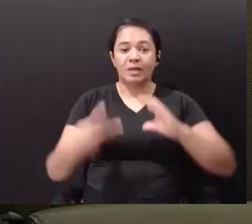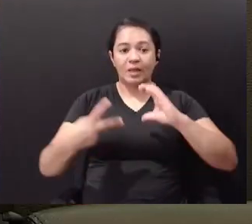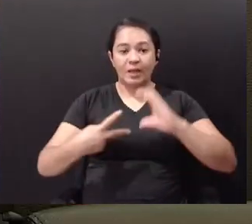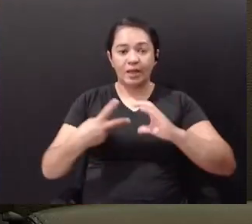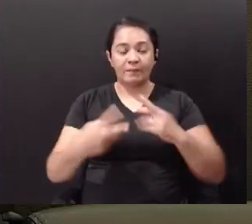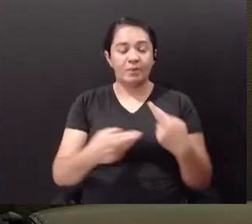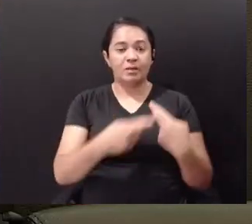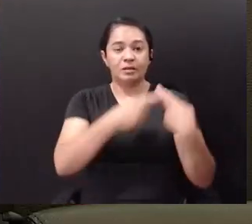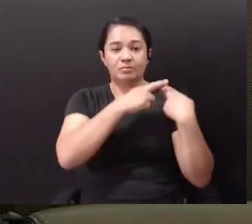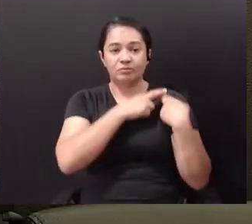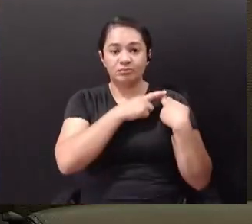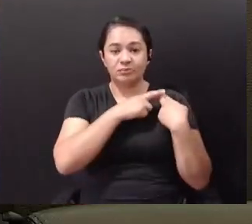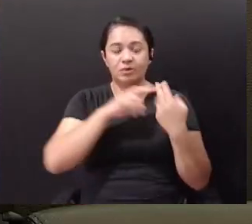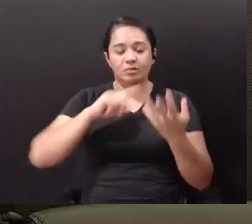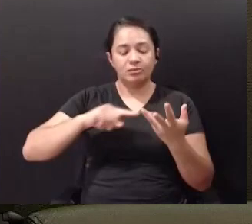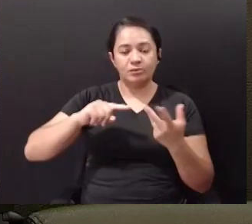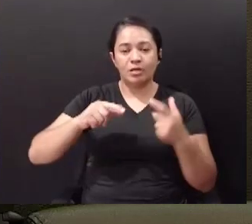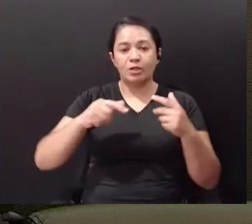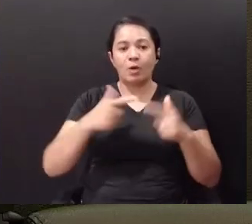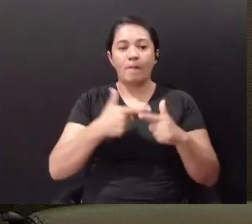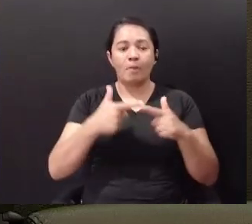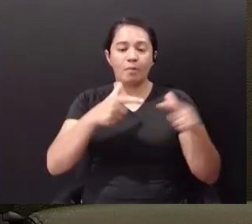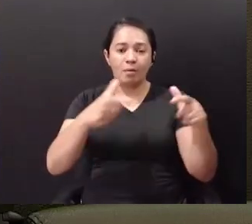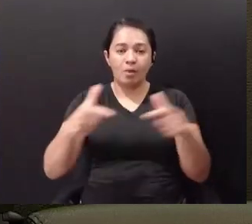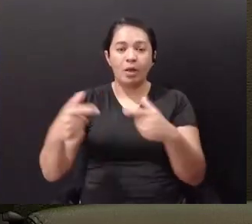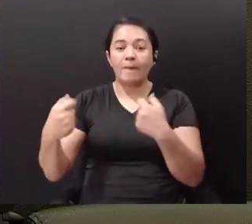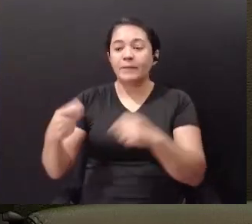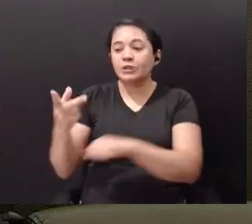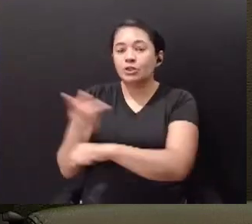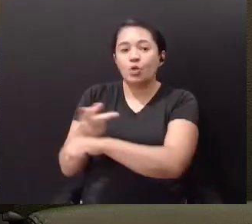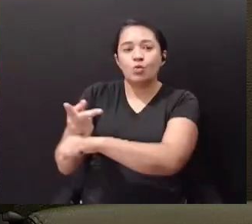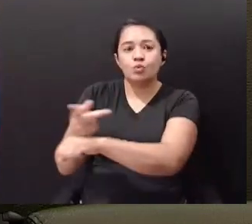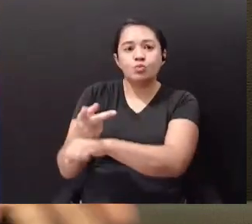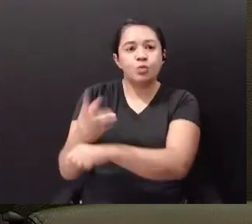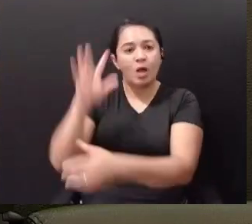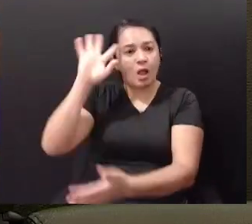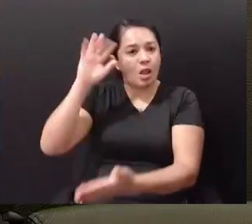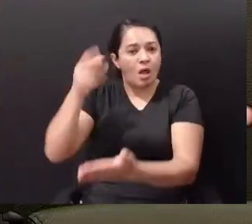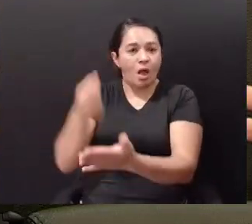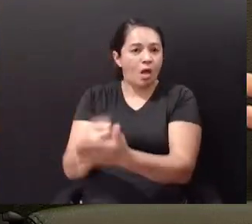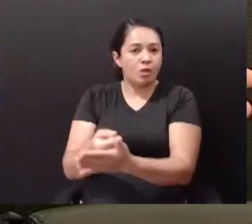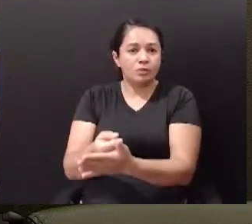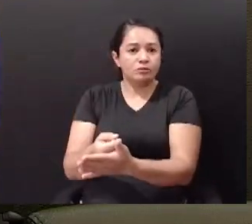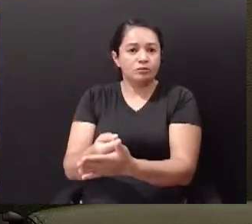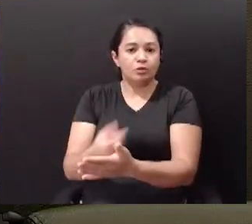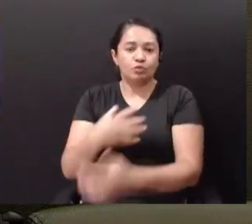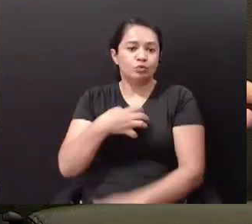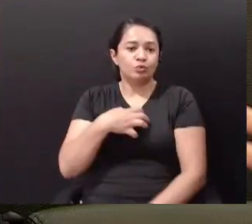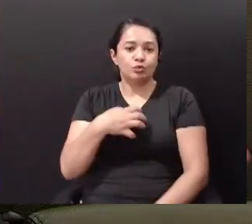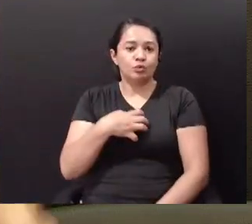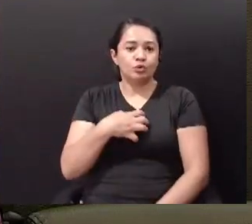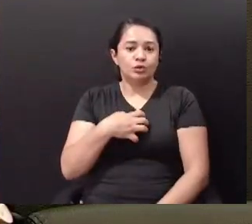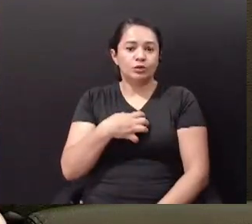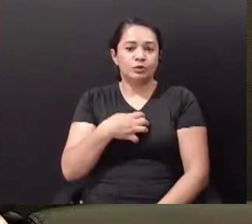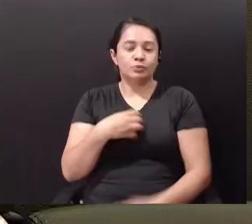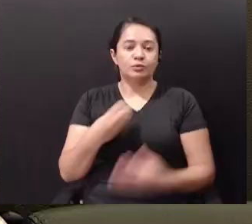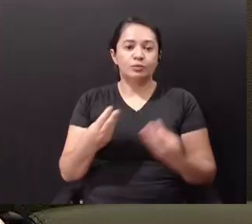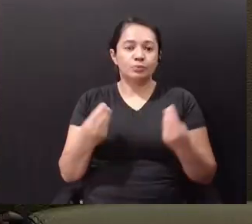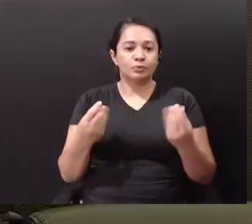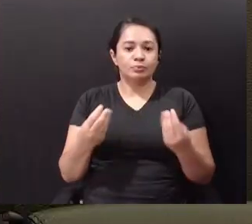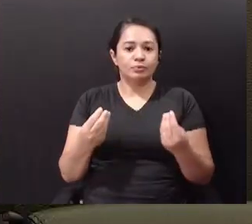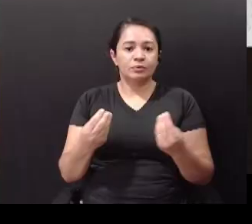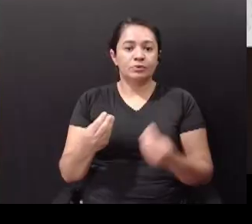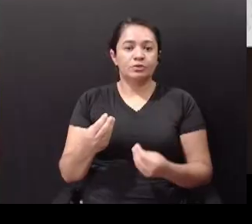questões locais, precisa tomar providências ou buscar uma forma de se prover